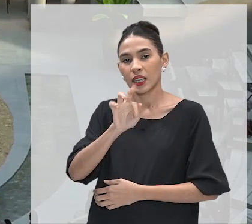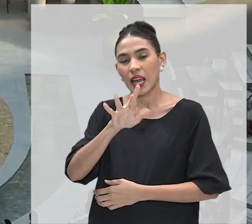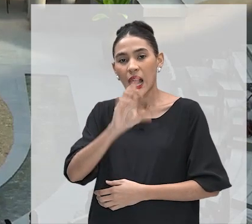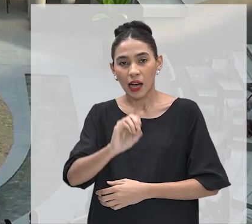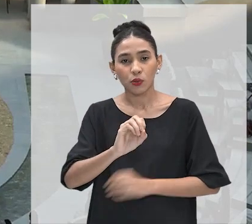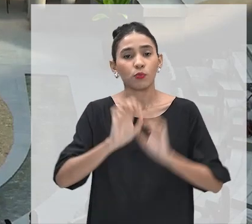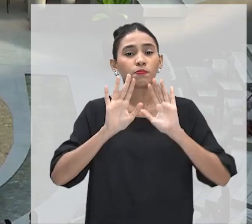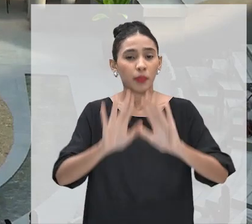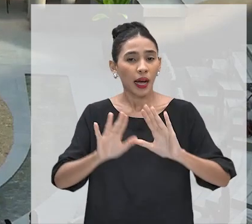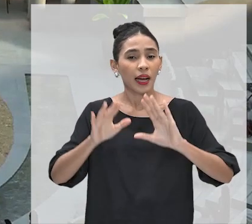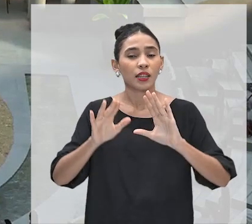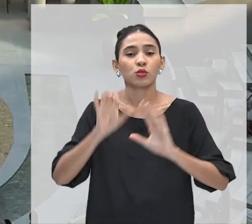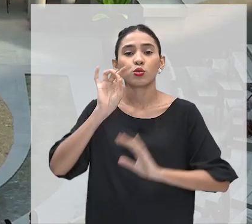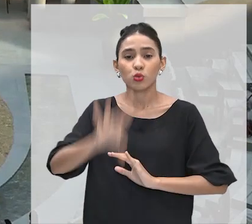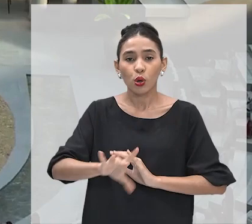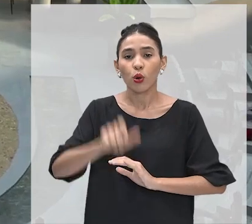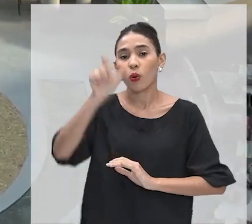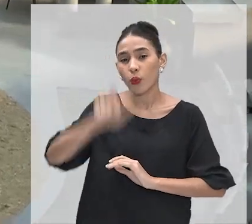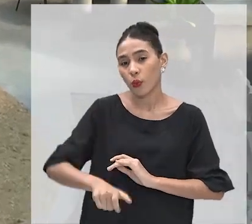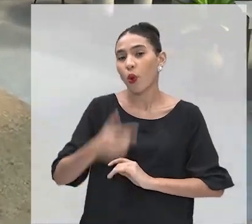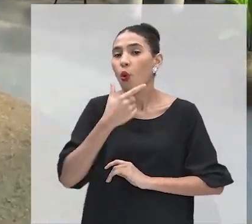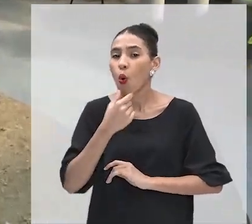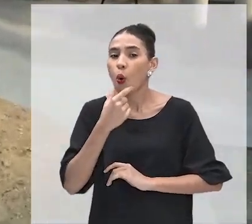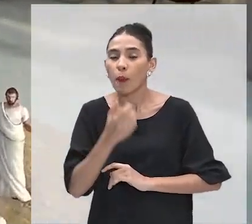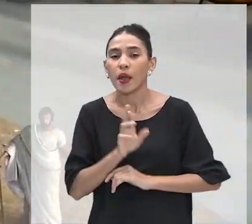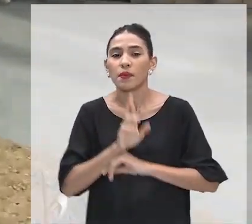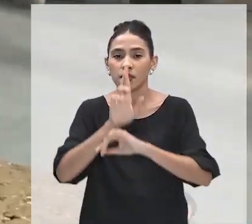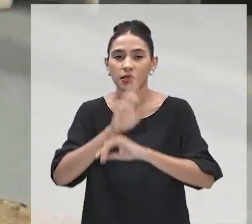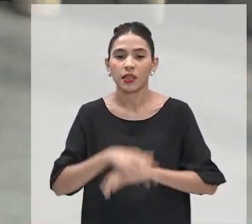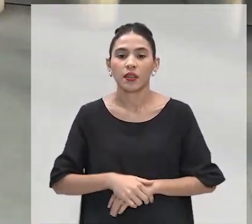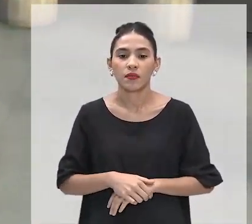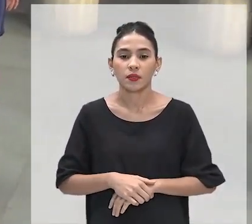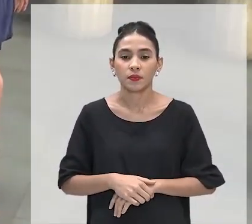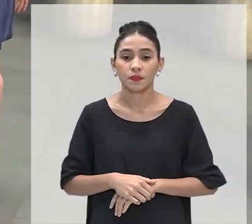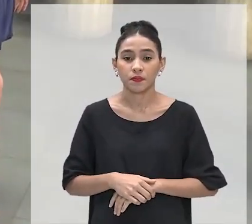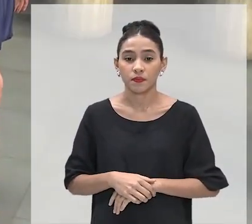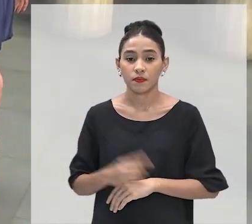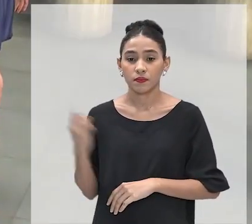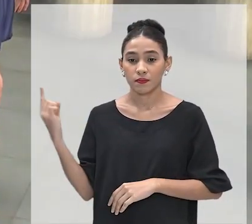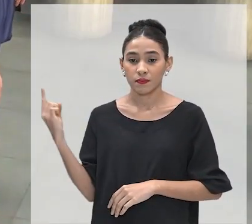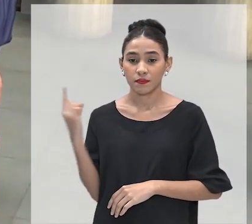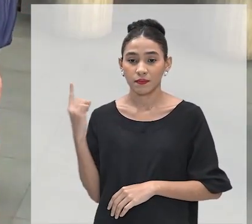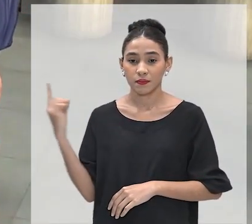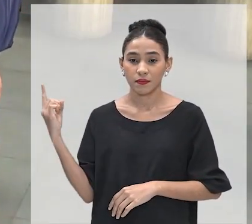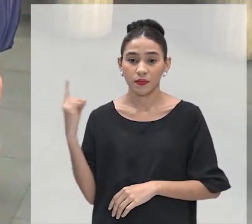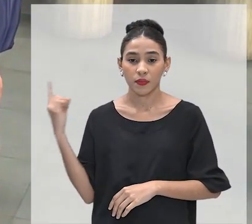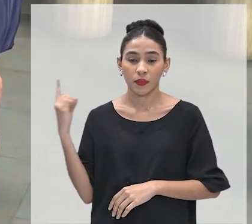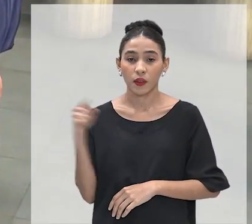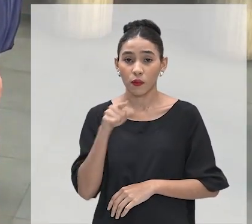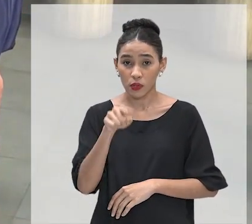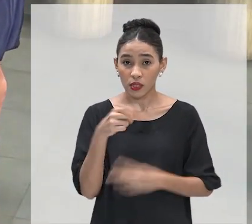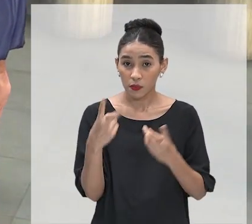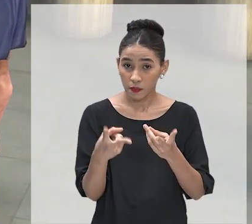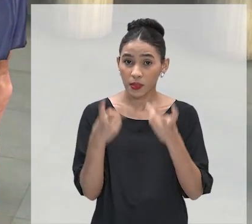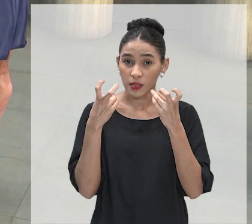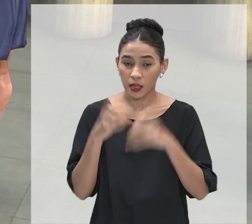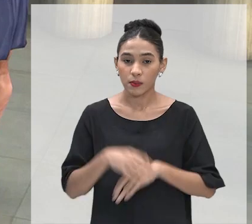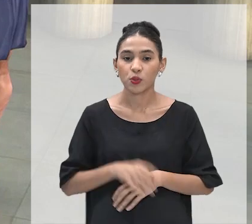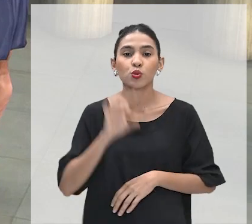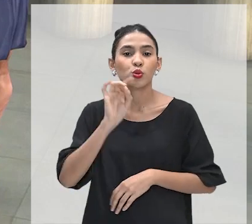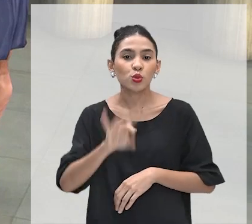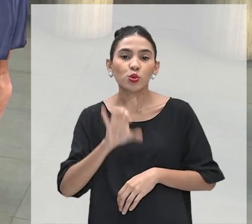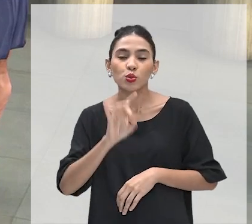homens representavam. E aqui tem uma representação que vocês vão ver, vocês estão vendo aqui? Então eram